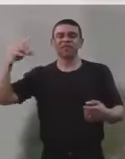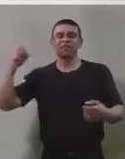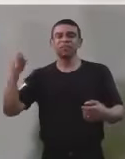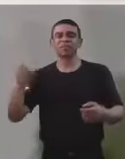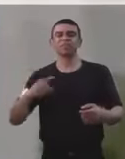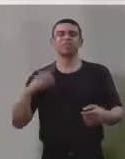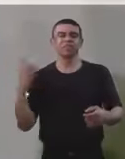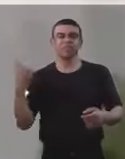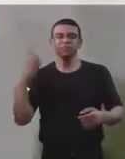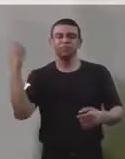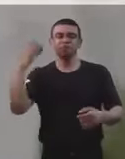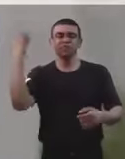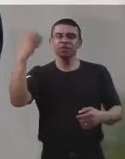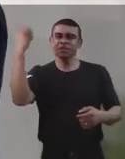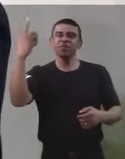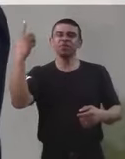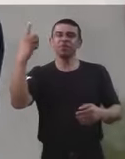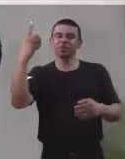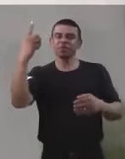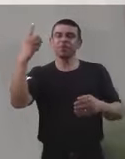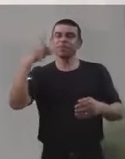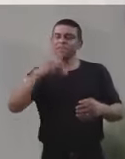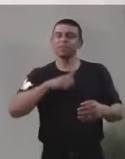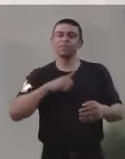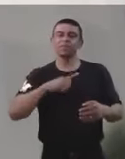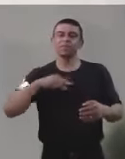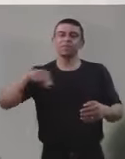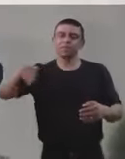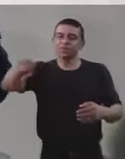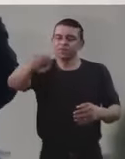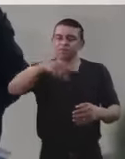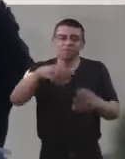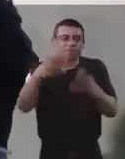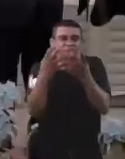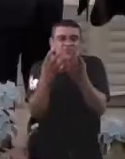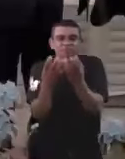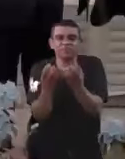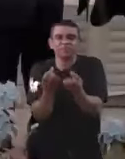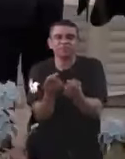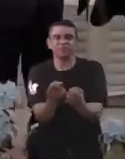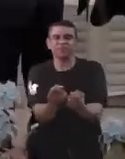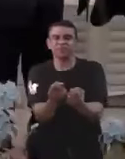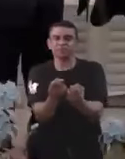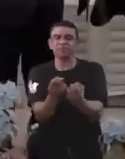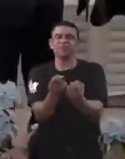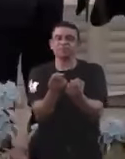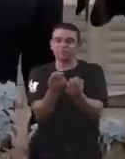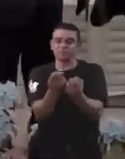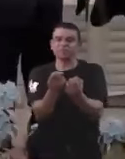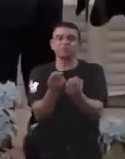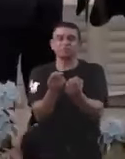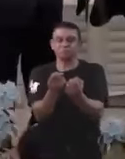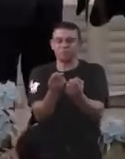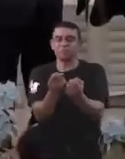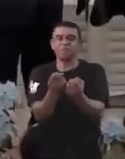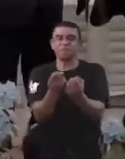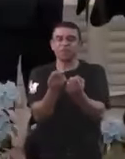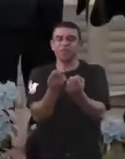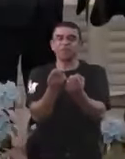José perdoou os irmãos pela graça, pela fé. Davi perdoou Saul pela graça, pela